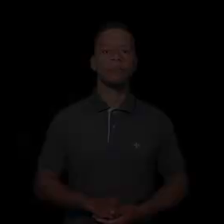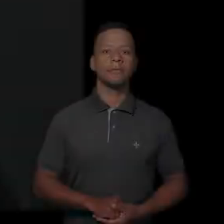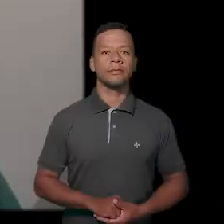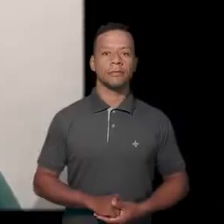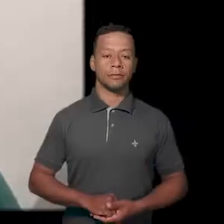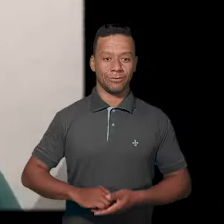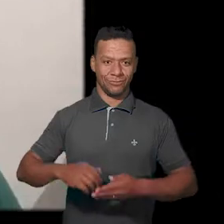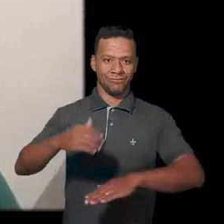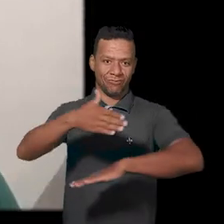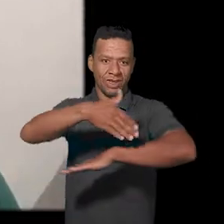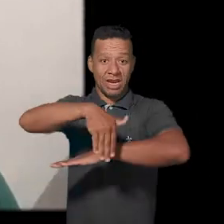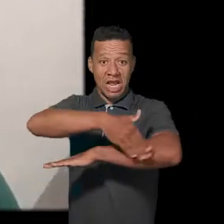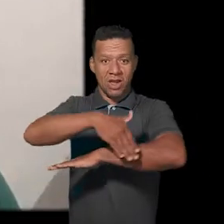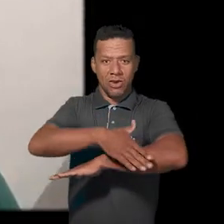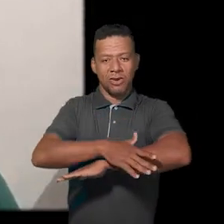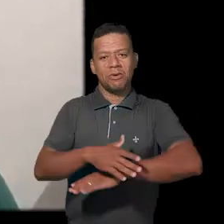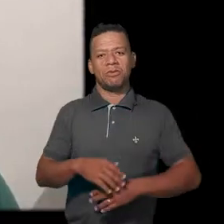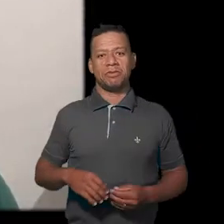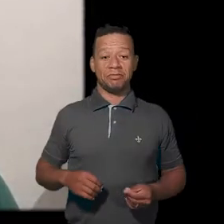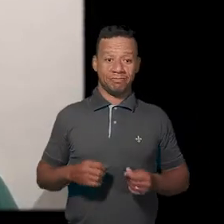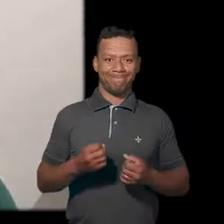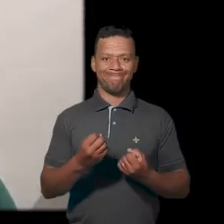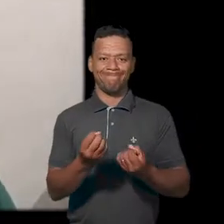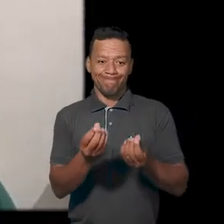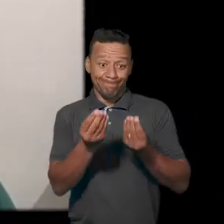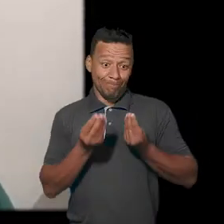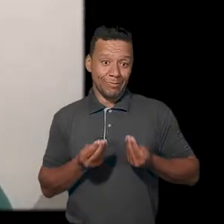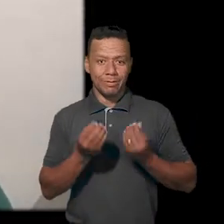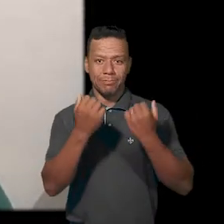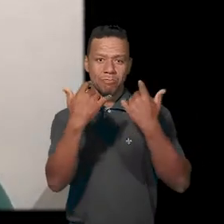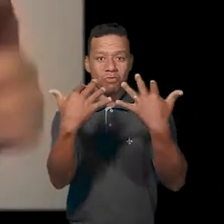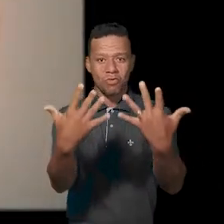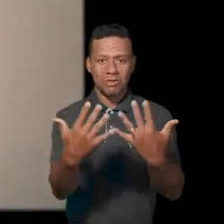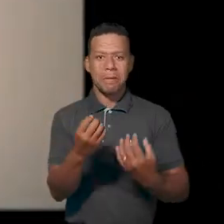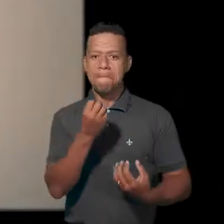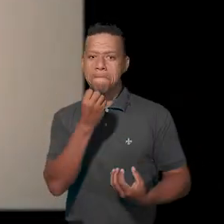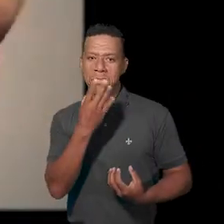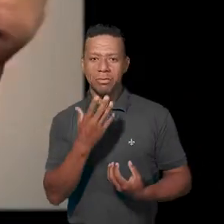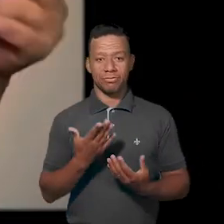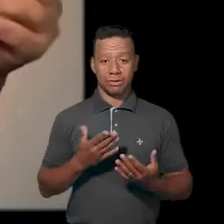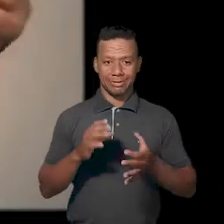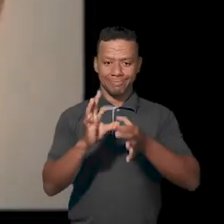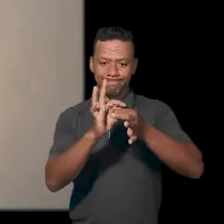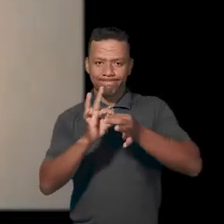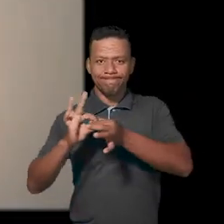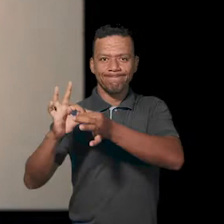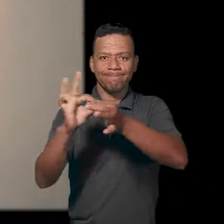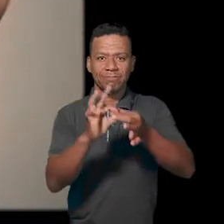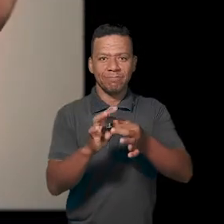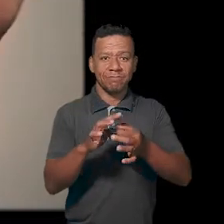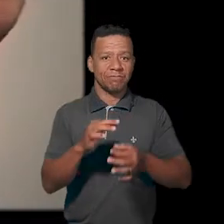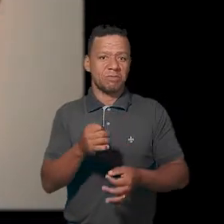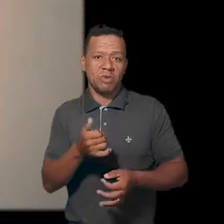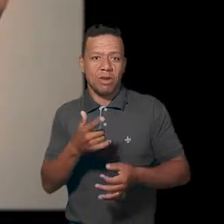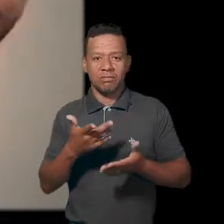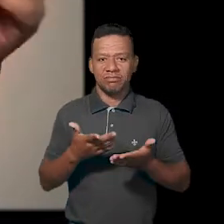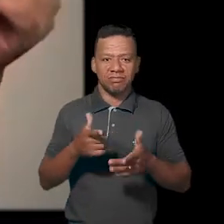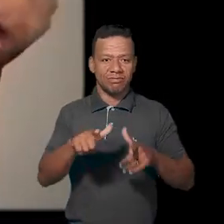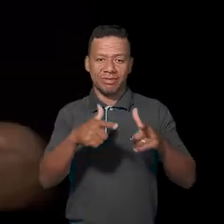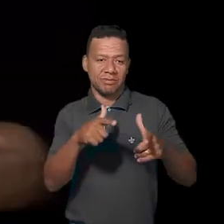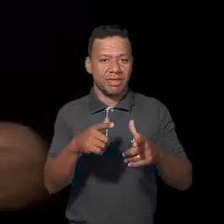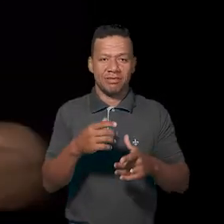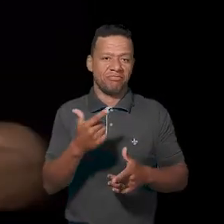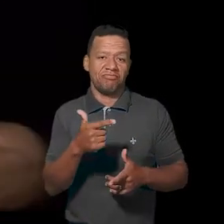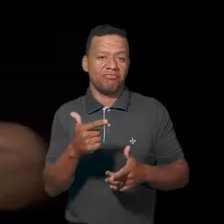A rua, ela te dá o público que você precisa. É uma rede, não é só um